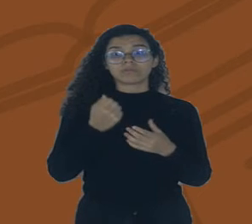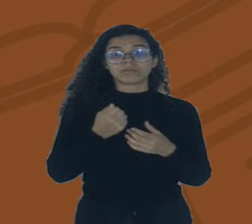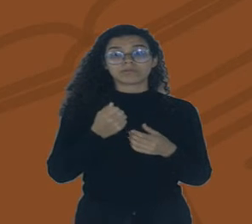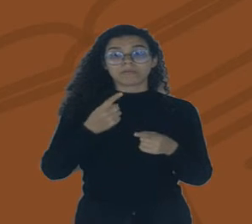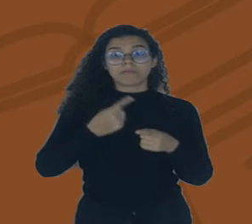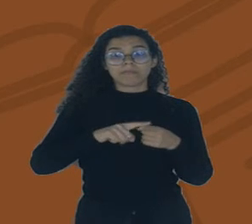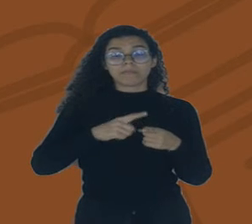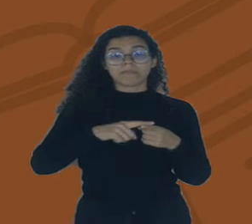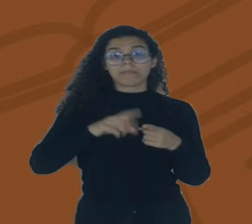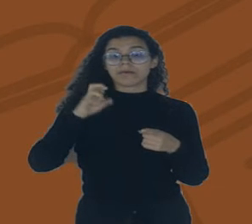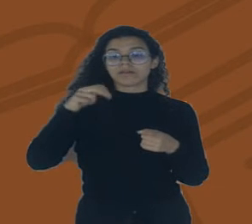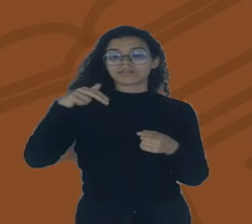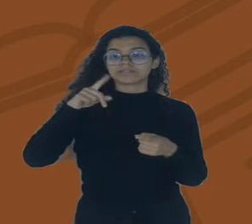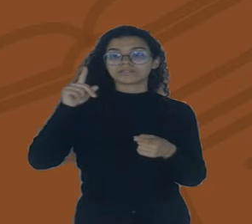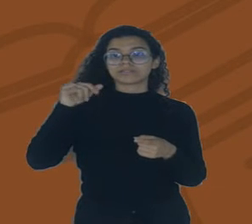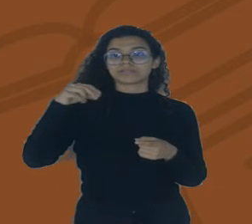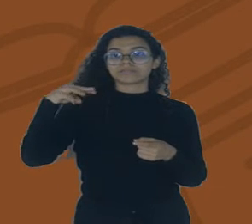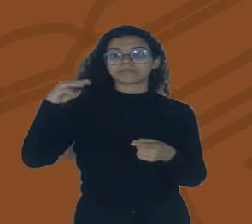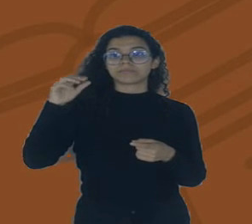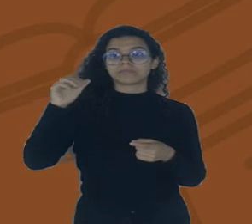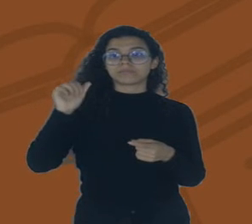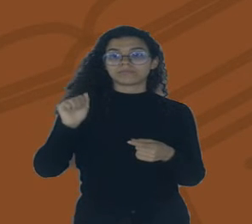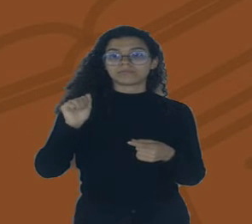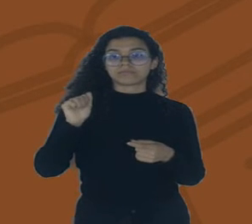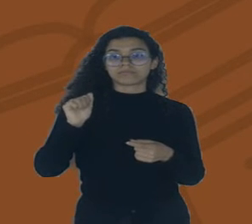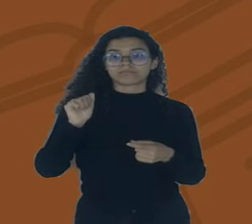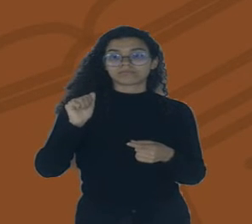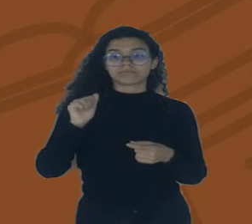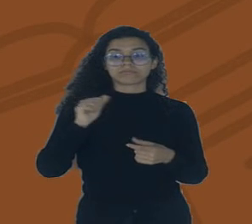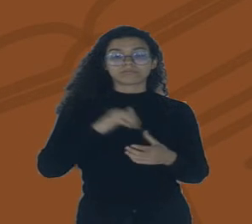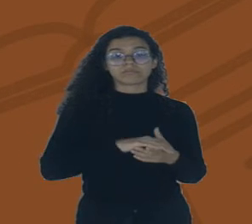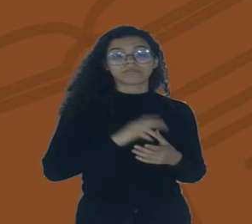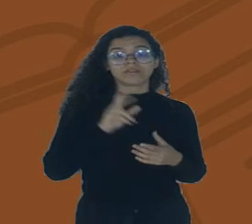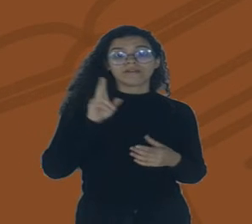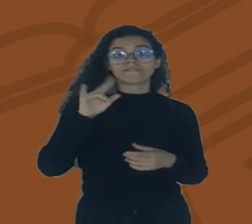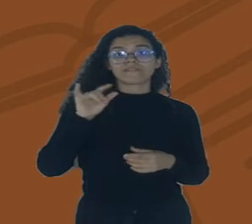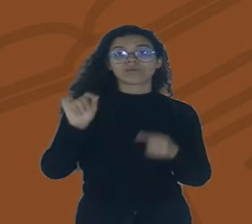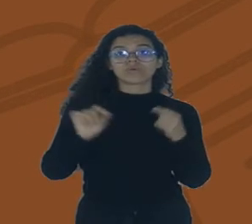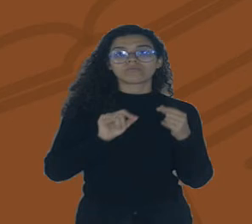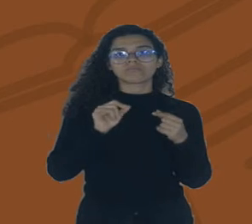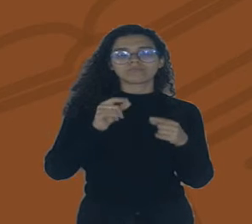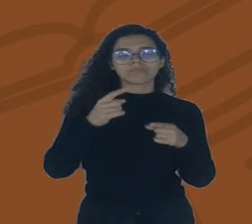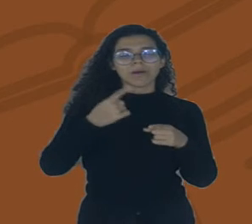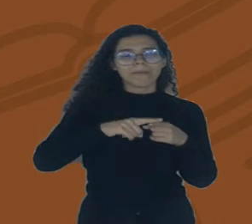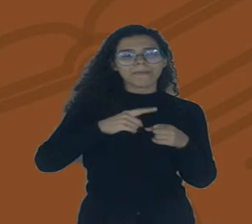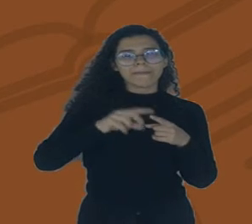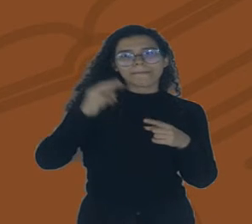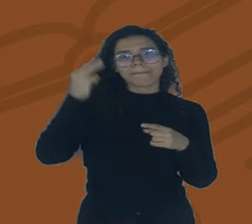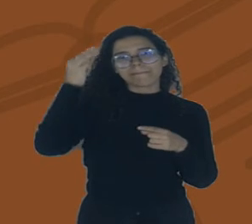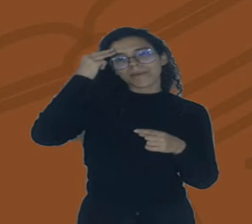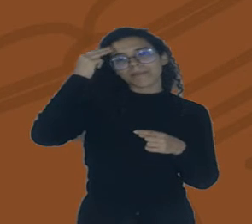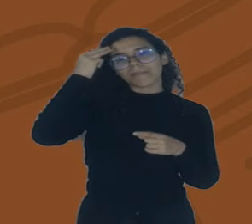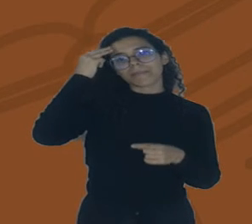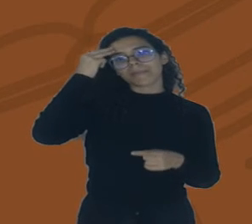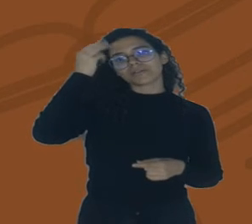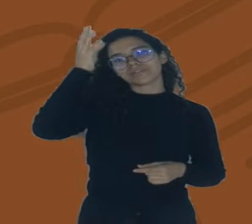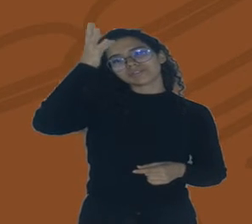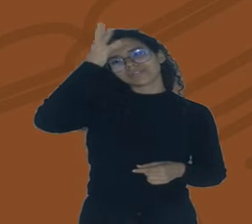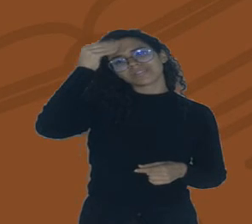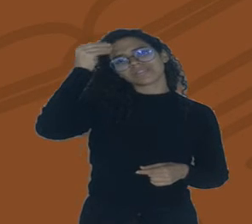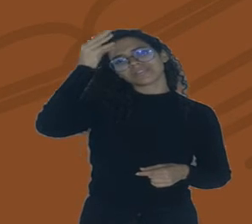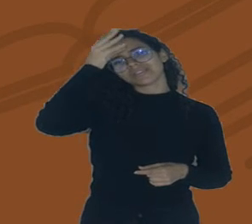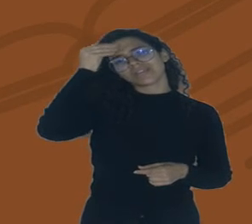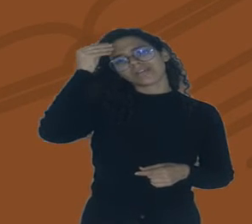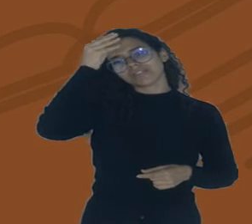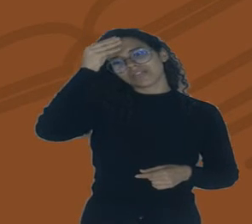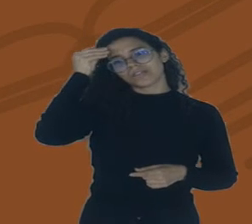deficiência enzimática, que vai promover, por exemplo, o comprometimento da memória. As pessoas começam a esquecer das